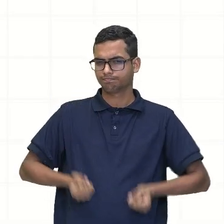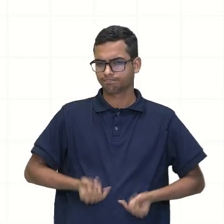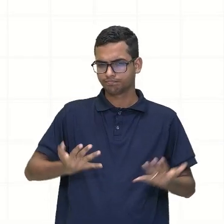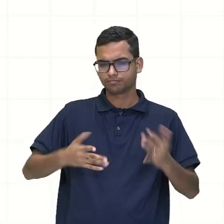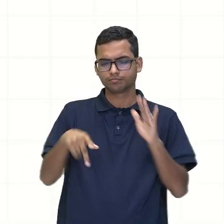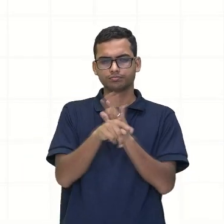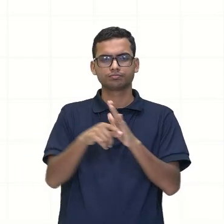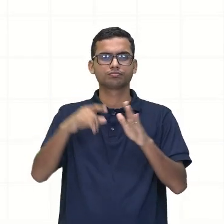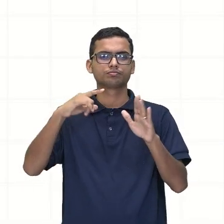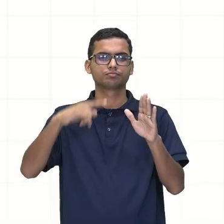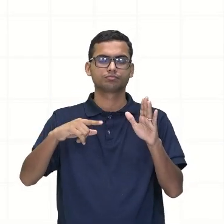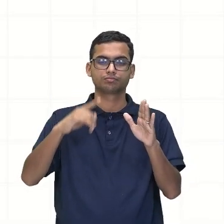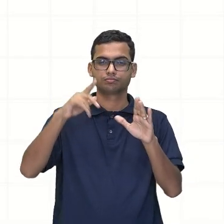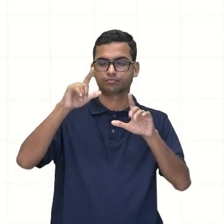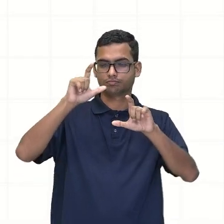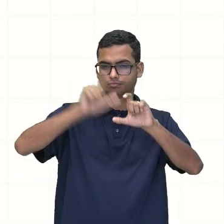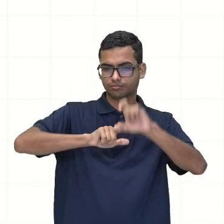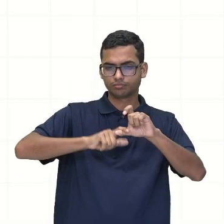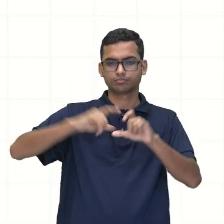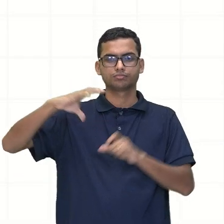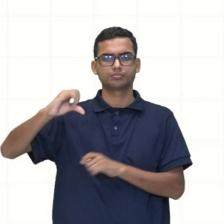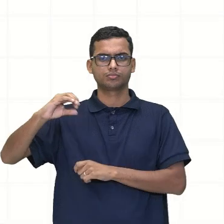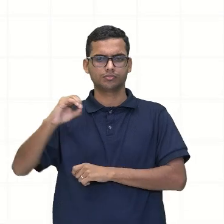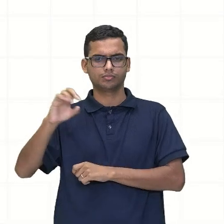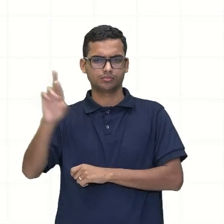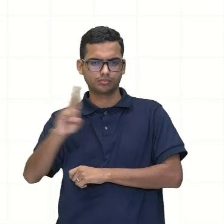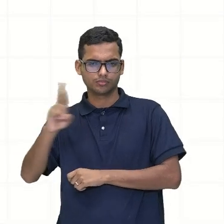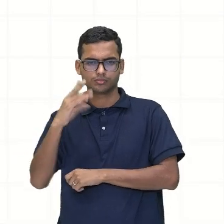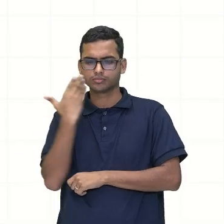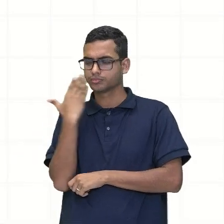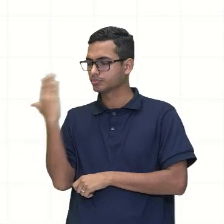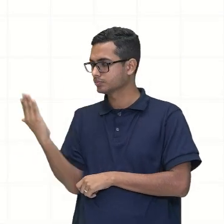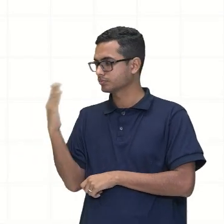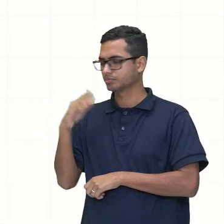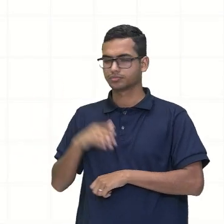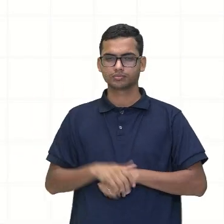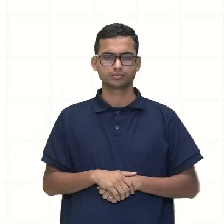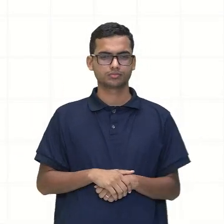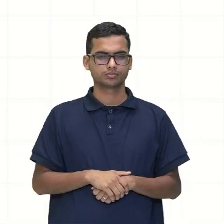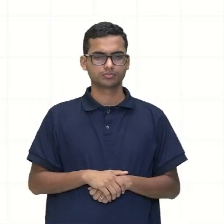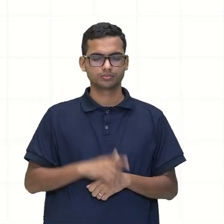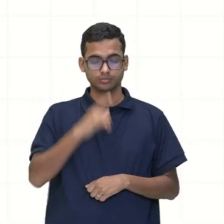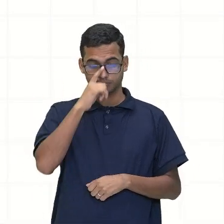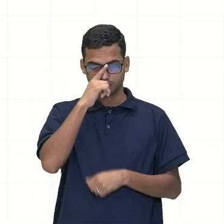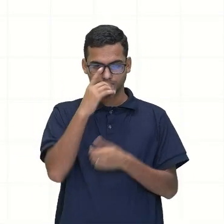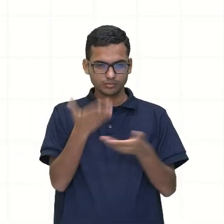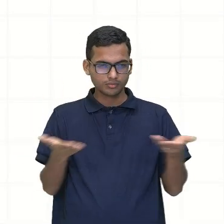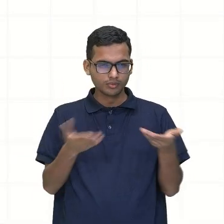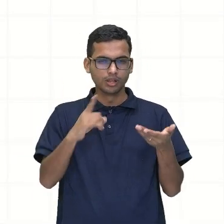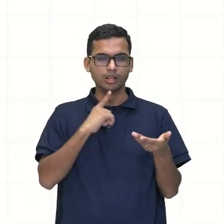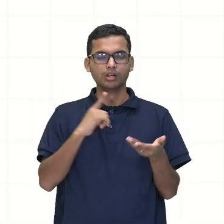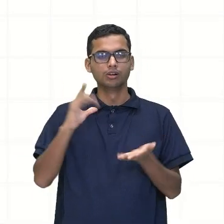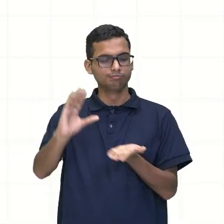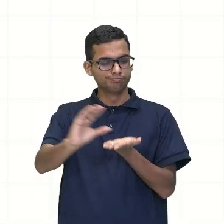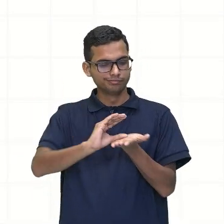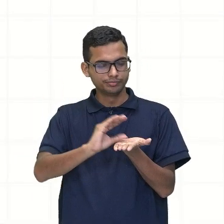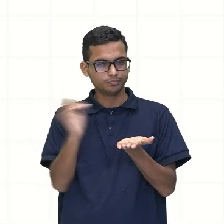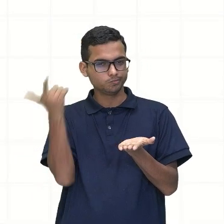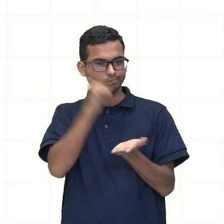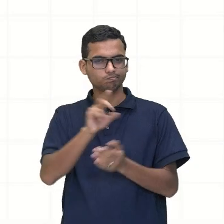dever R$90. Estou devendo R$90. Porém, agora eu recebi um crédito